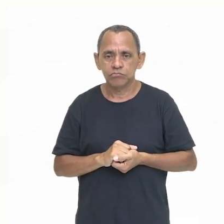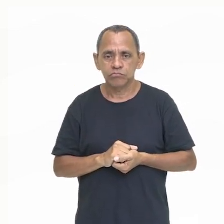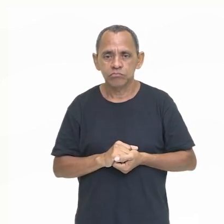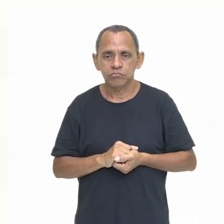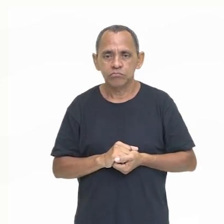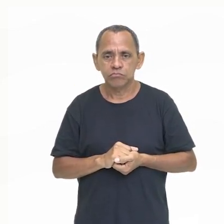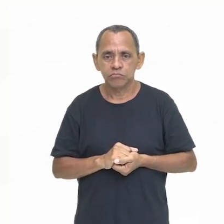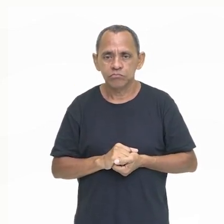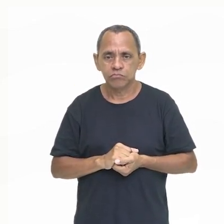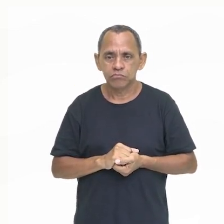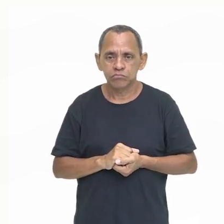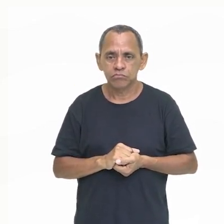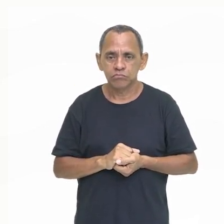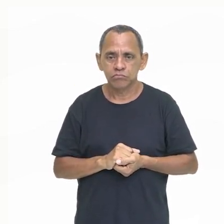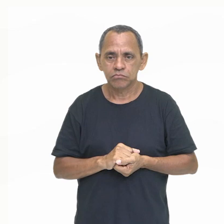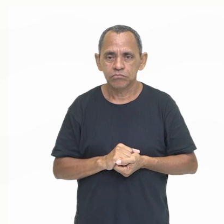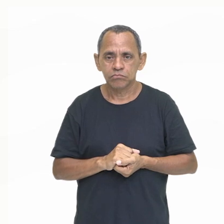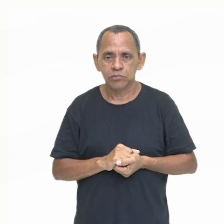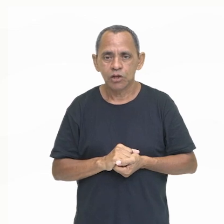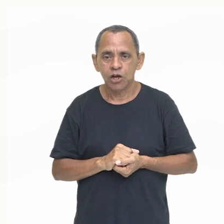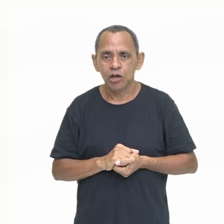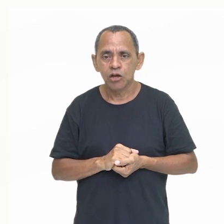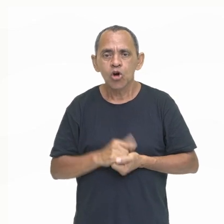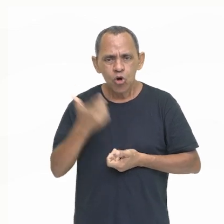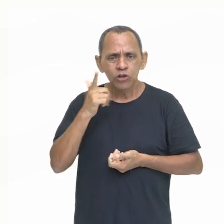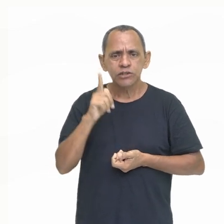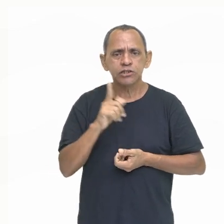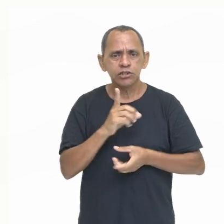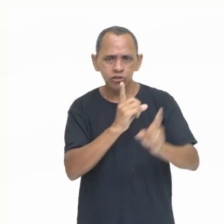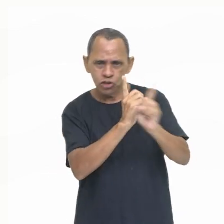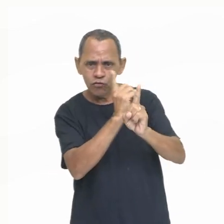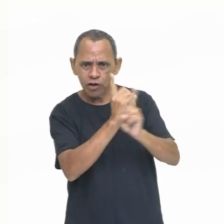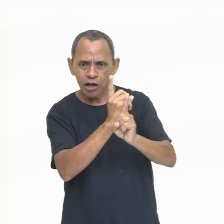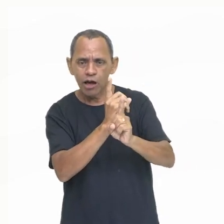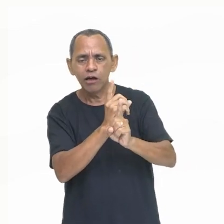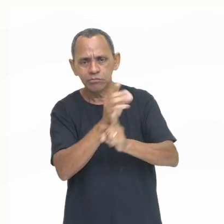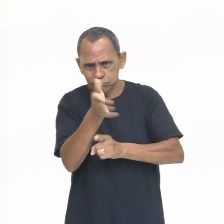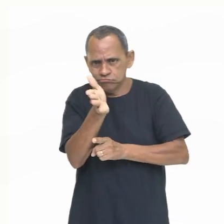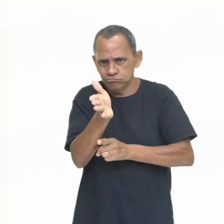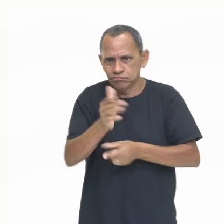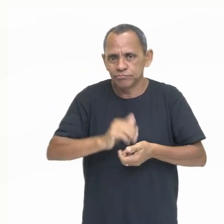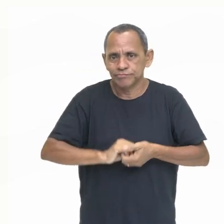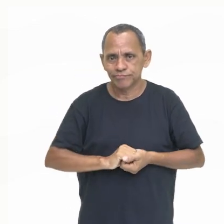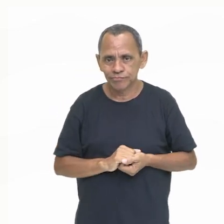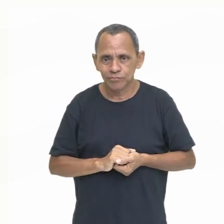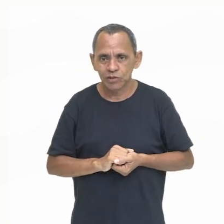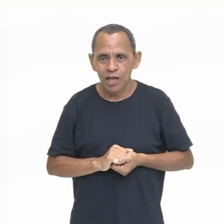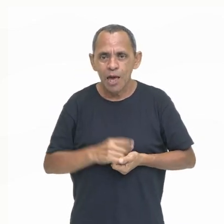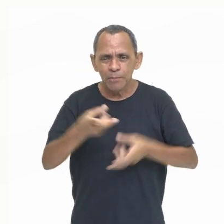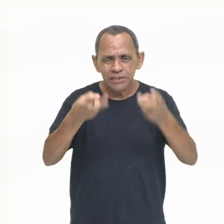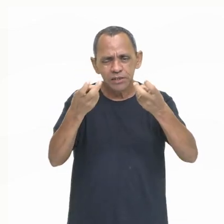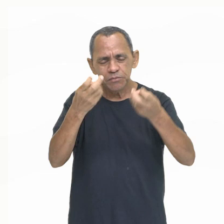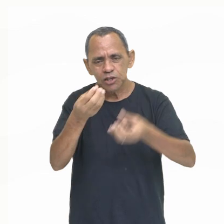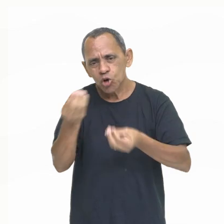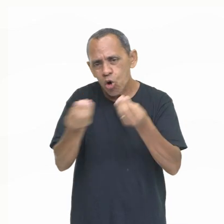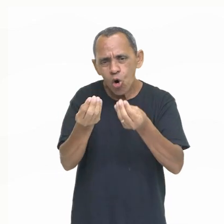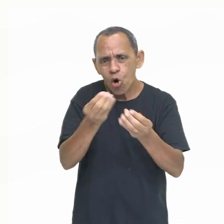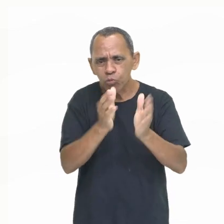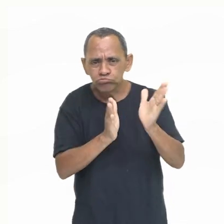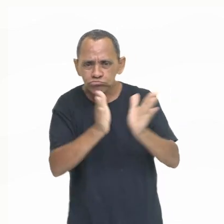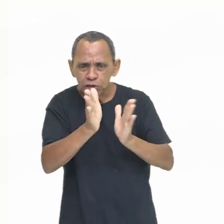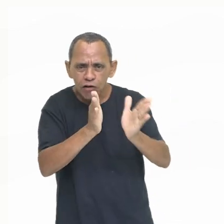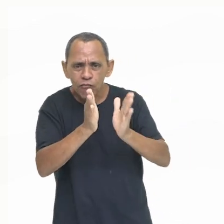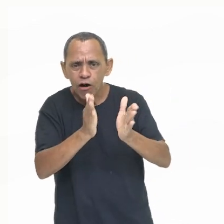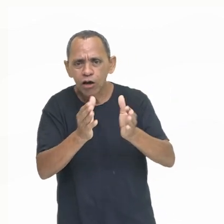como é tranquilo para você identificar. Ó. E já escrever na linguagem, né, do intervalo. Você pode fazer da seguinte maneira. Ó. Ela